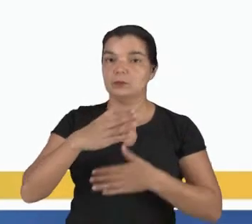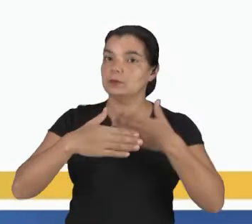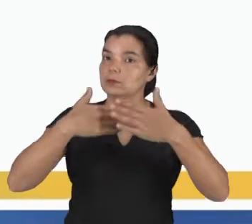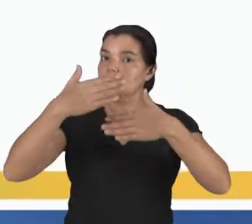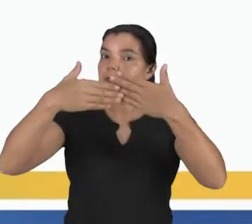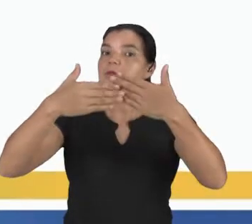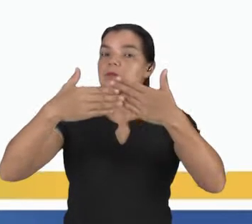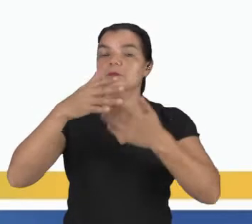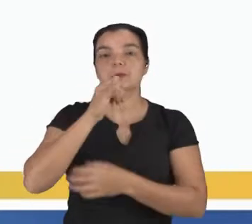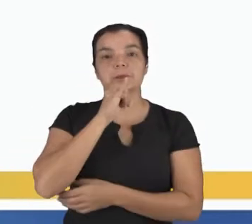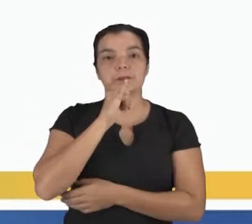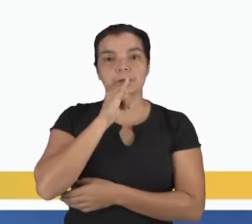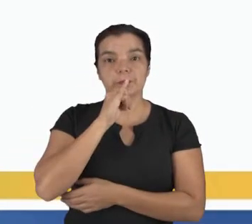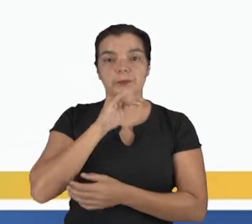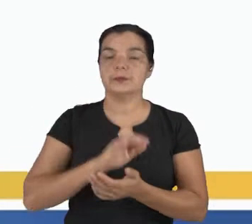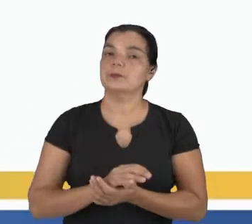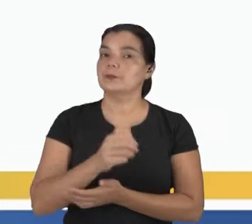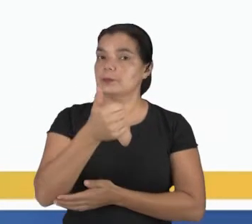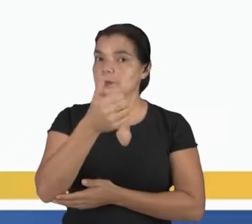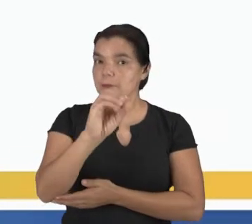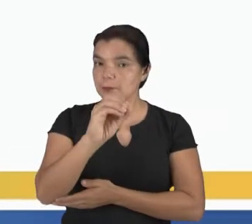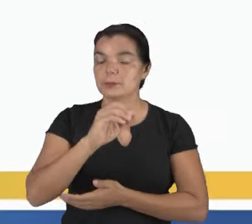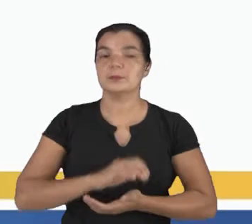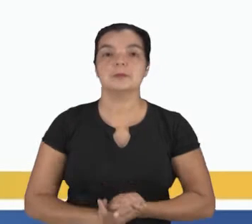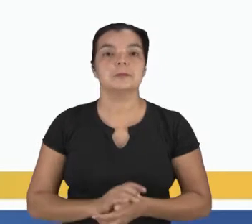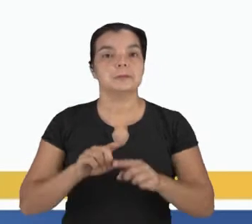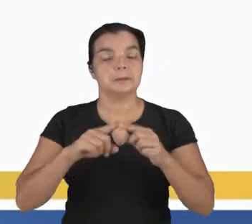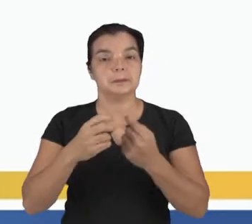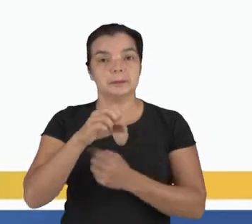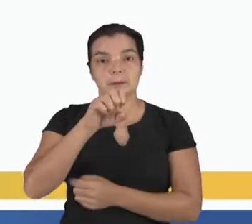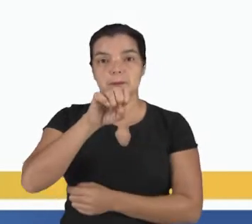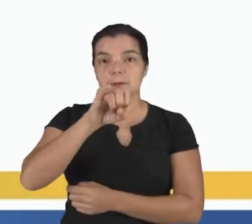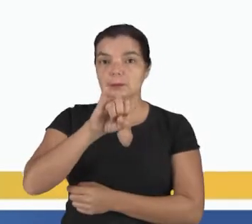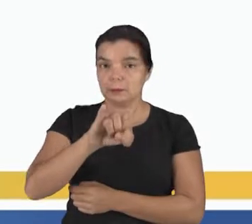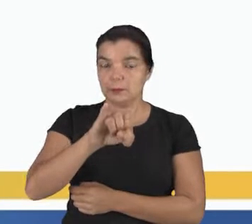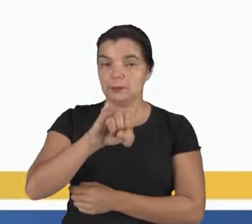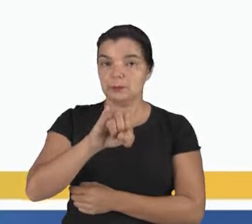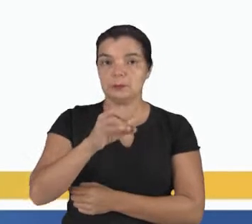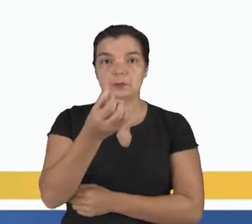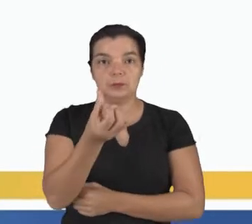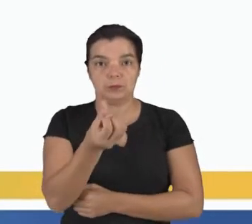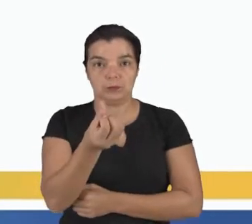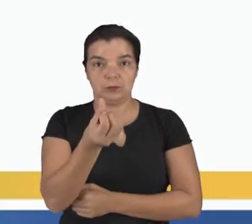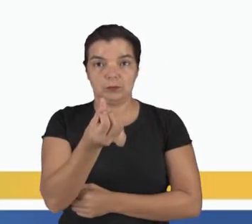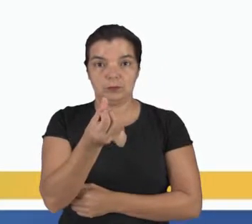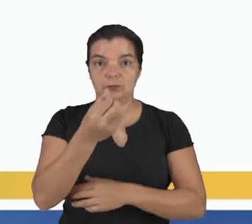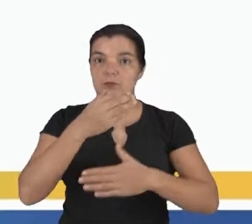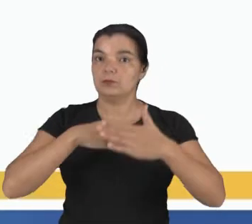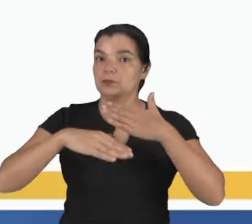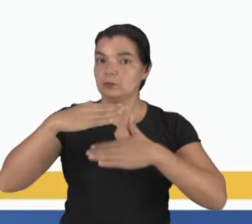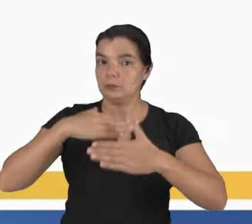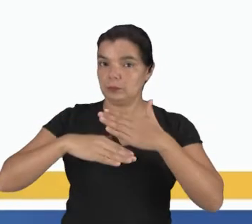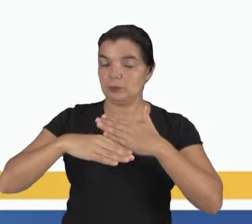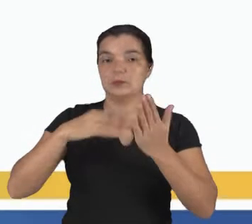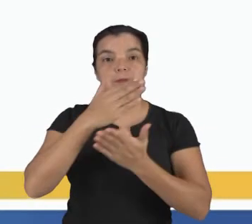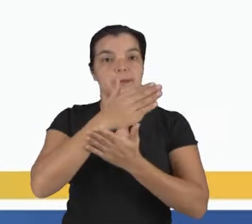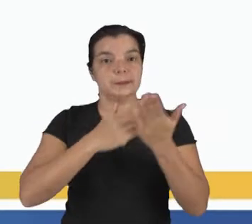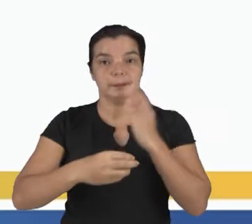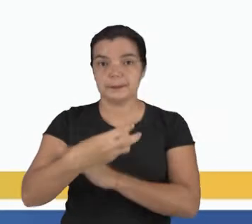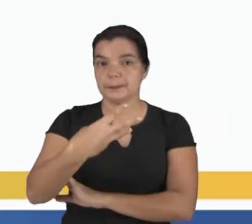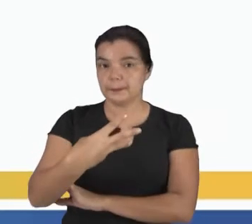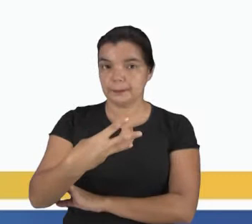progredir. Um exemplo, ele vai para 10. Mas se eu tenho o outro número é 6, ele vai regredir para